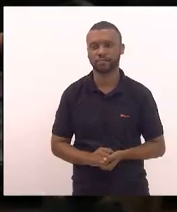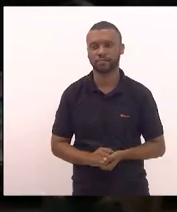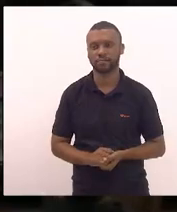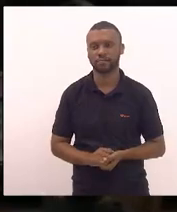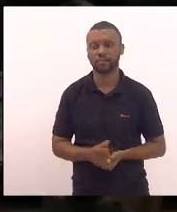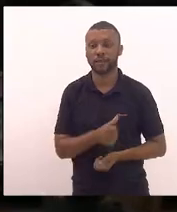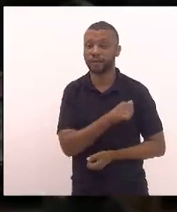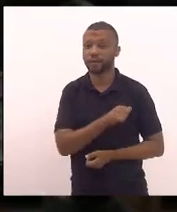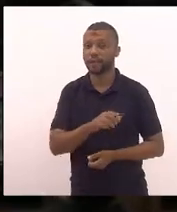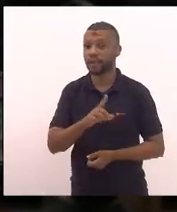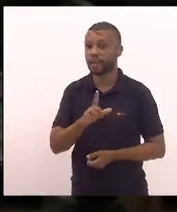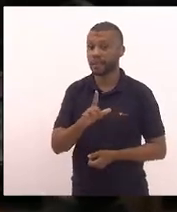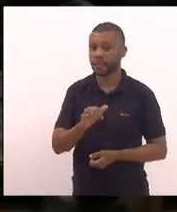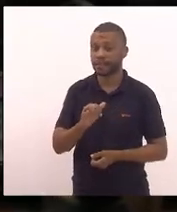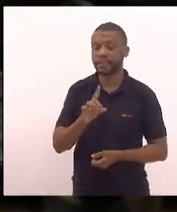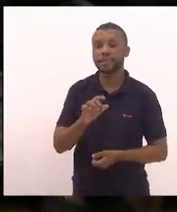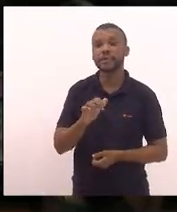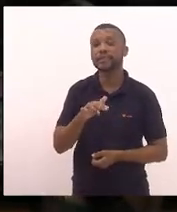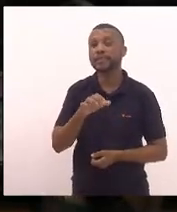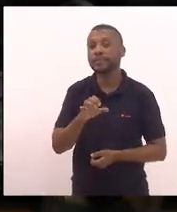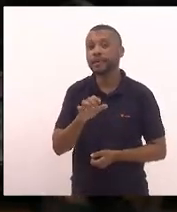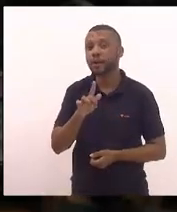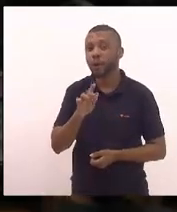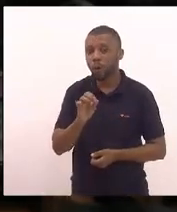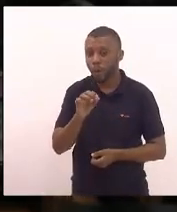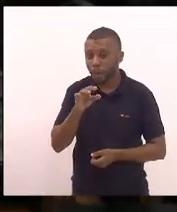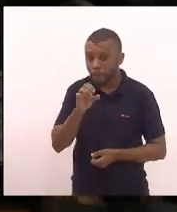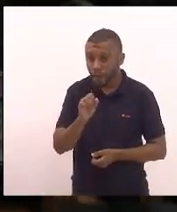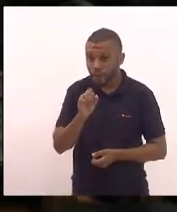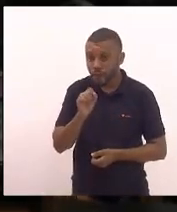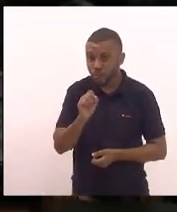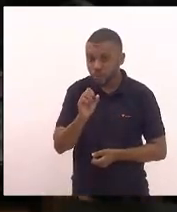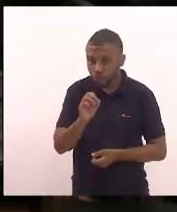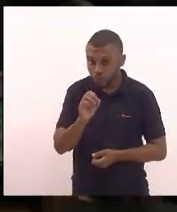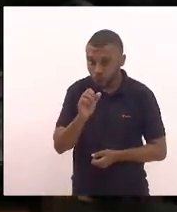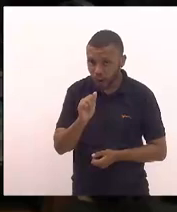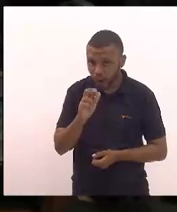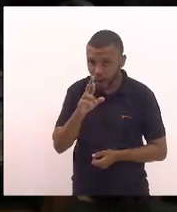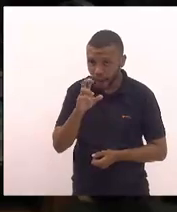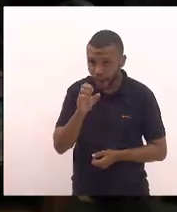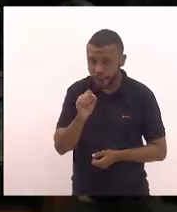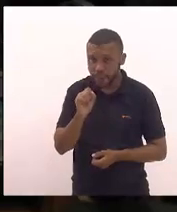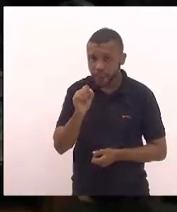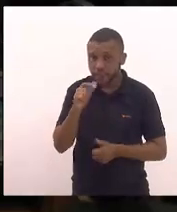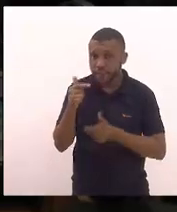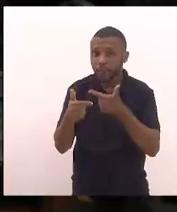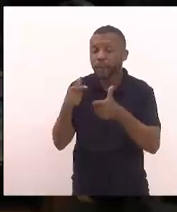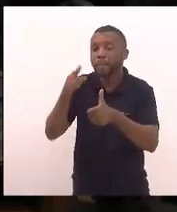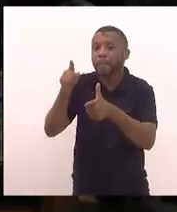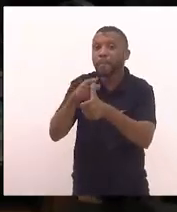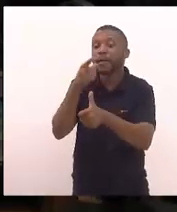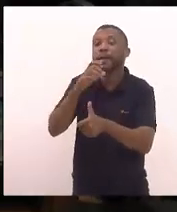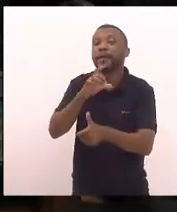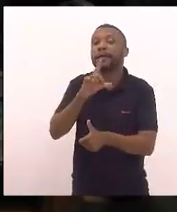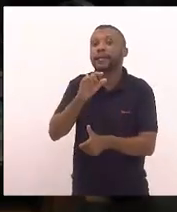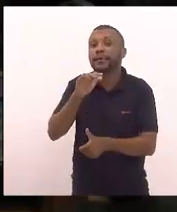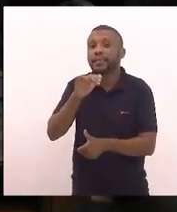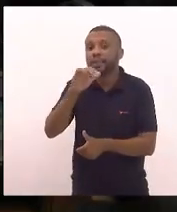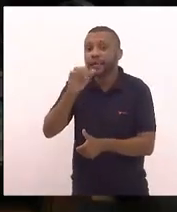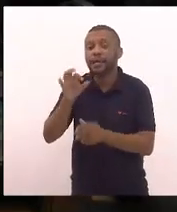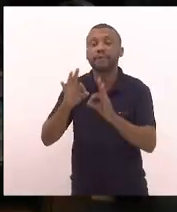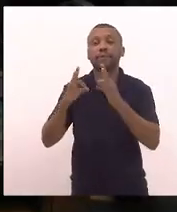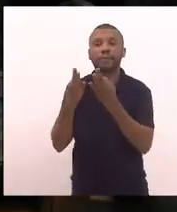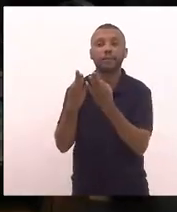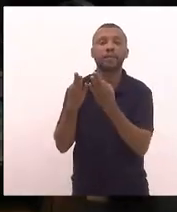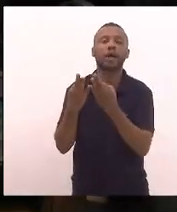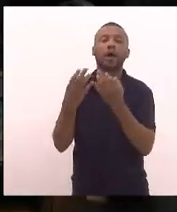Enfermeira Lidiane Gomes Soares é enfermeira e trabalhou na primeira clínica da família Wilson Mello, em